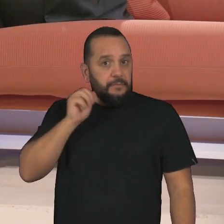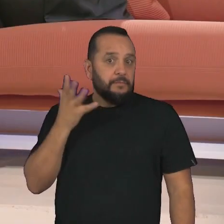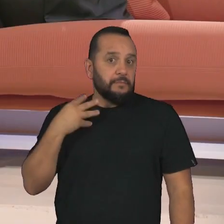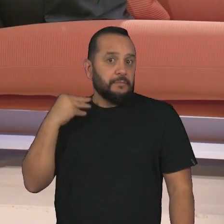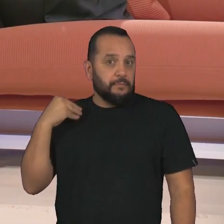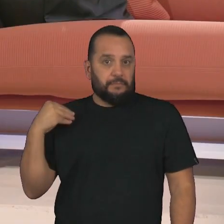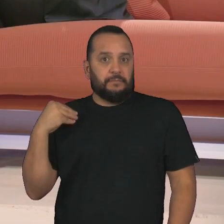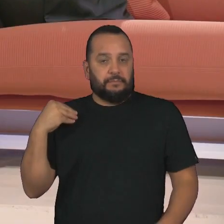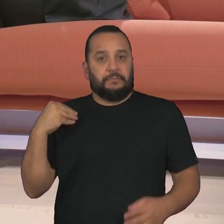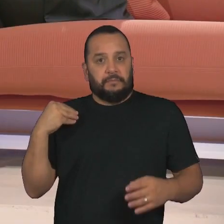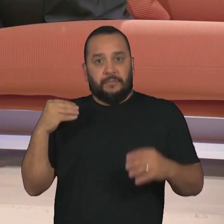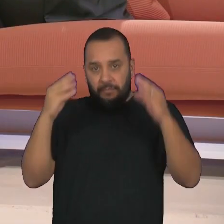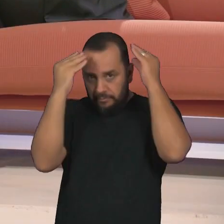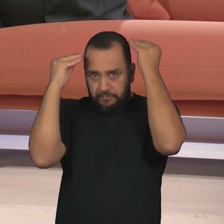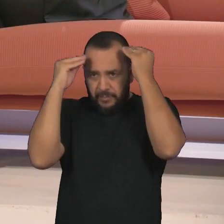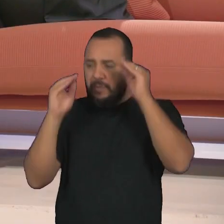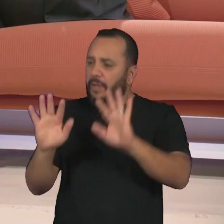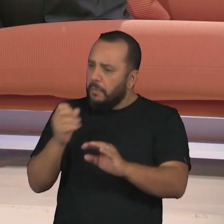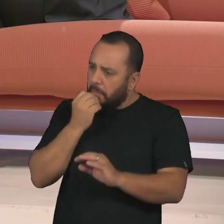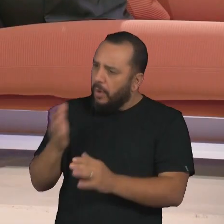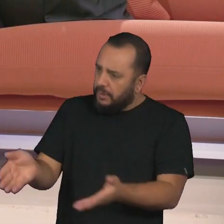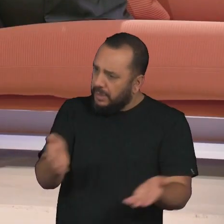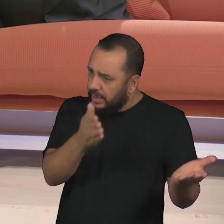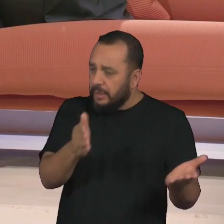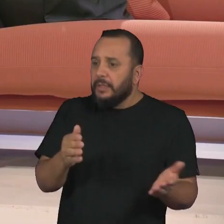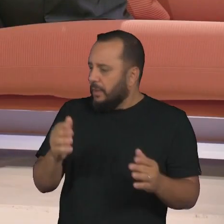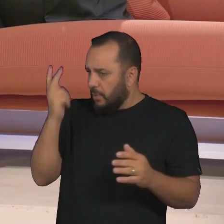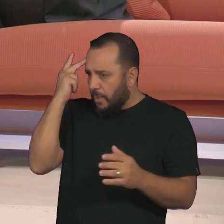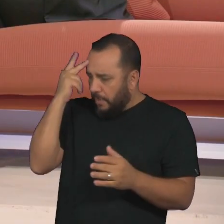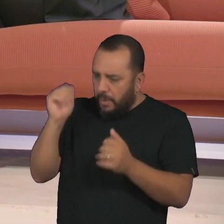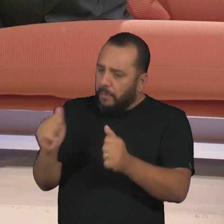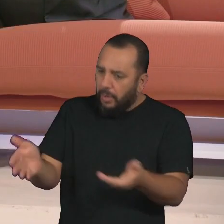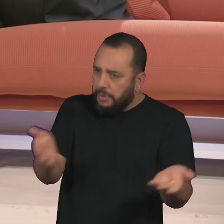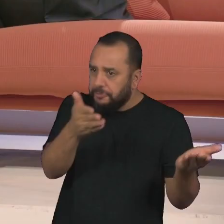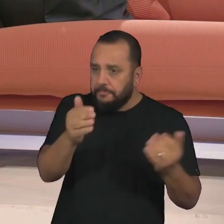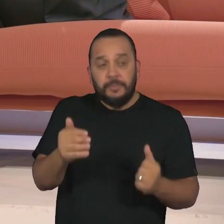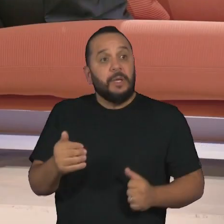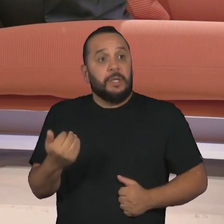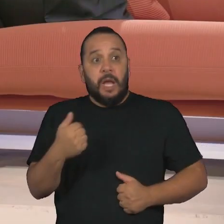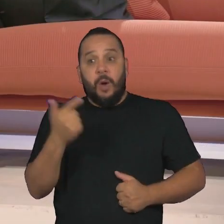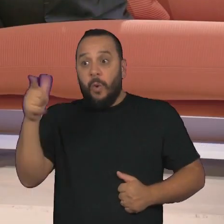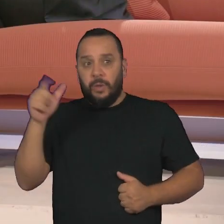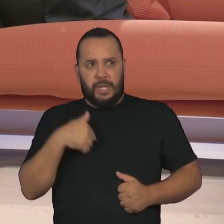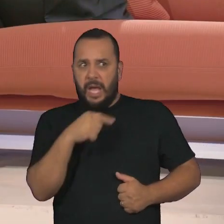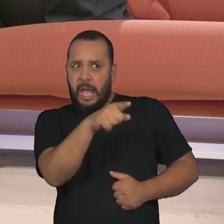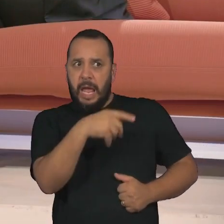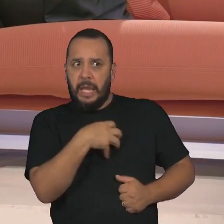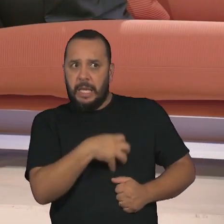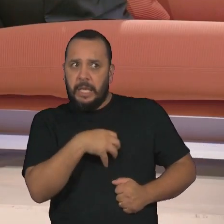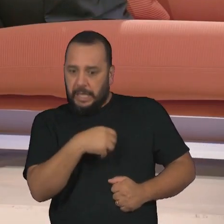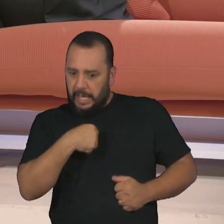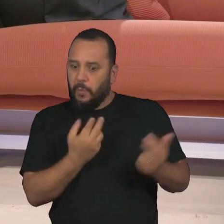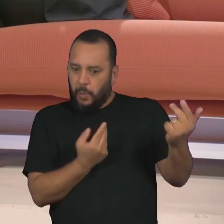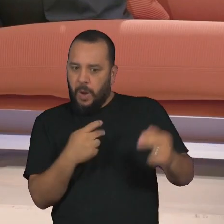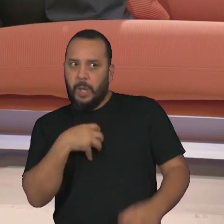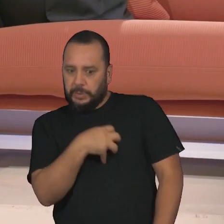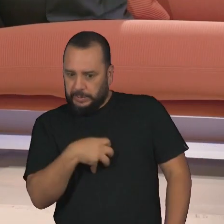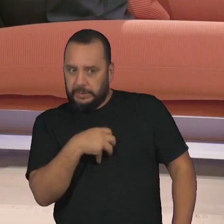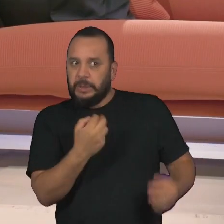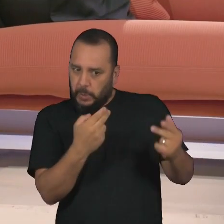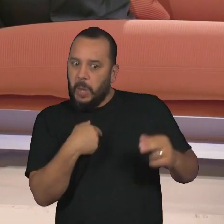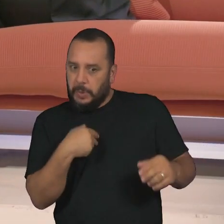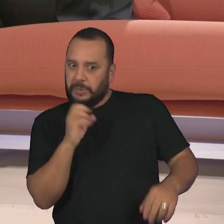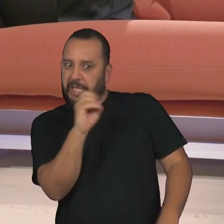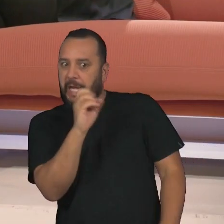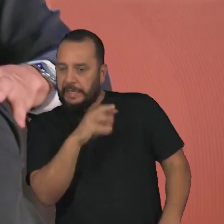tem direito, a senhora está com mala, deixa eu tirar foto para pegar a mala. Aí uma outra que estava assim, falou assim, ué, mas se deu uma coisa nela, eu também acho que eu quero sair. Mas ela estava